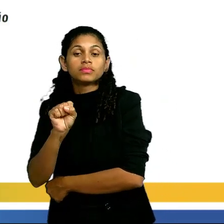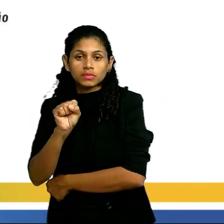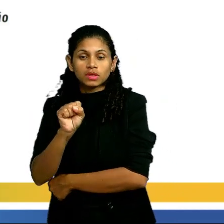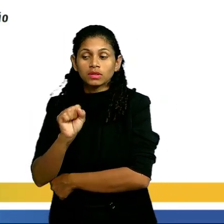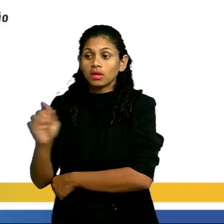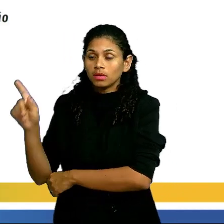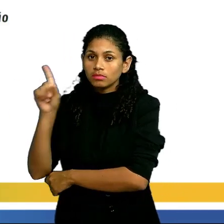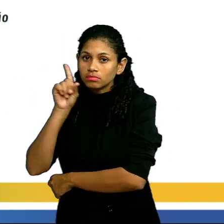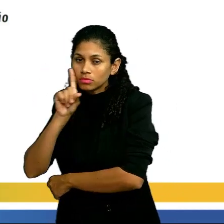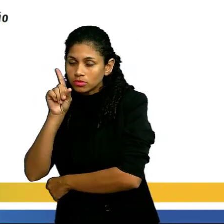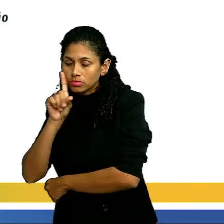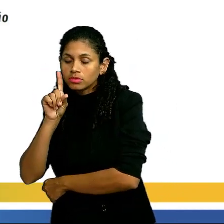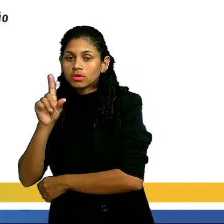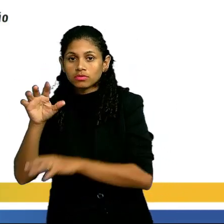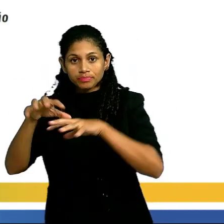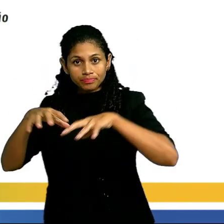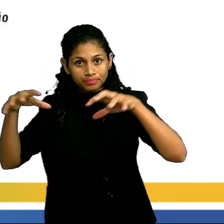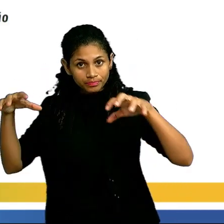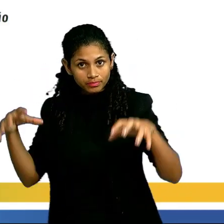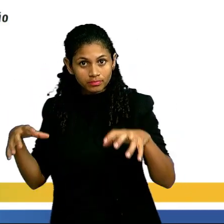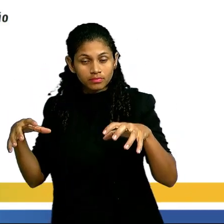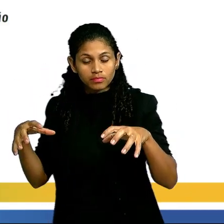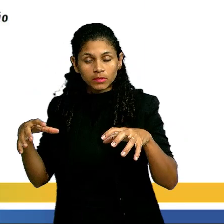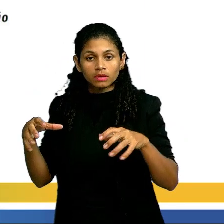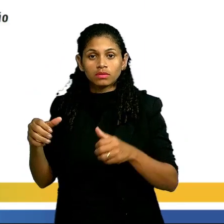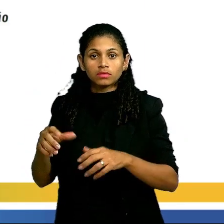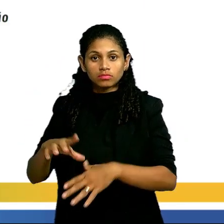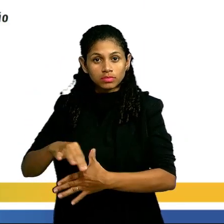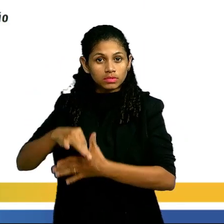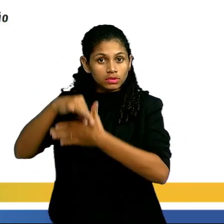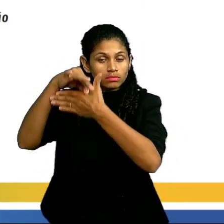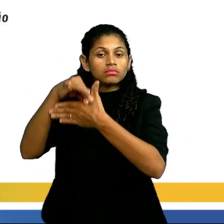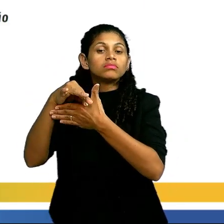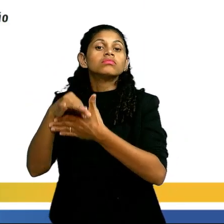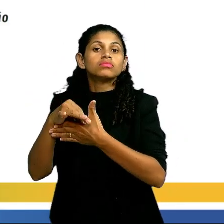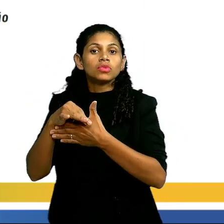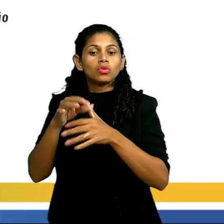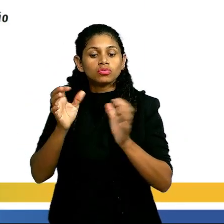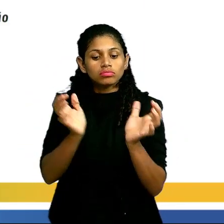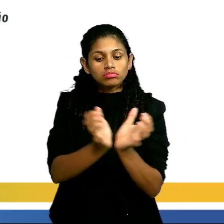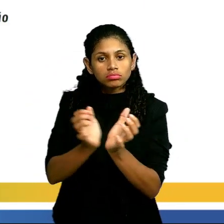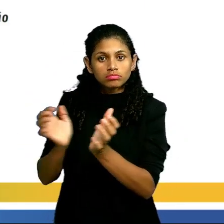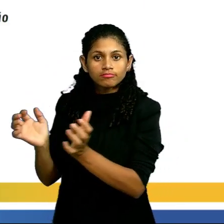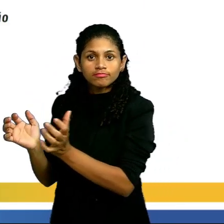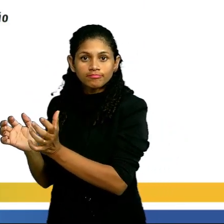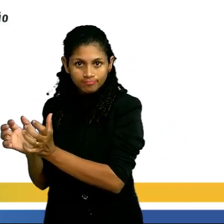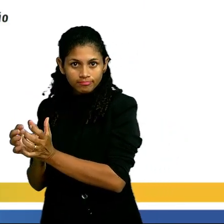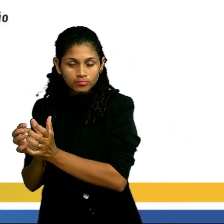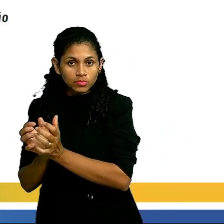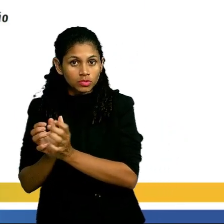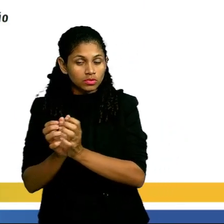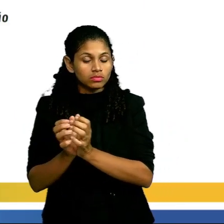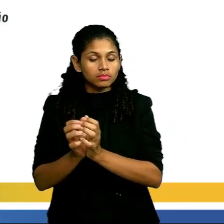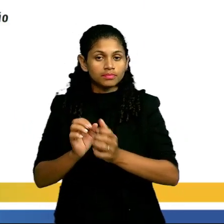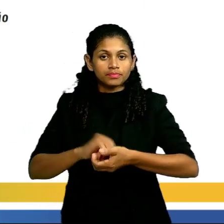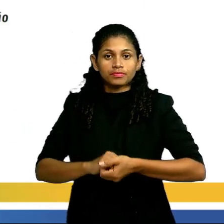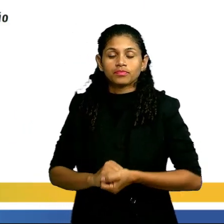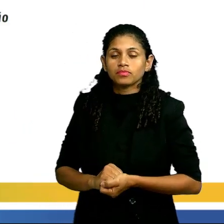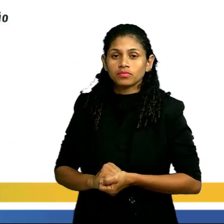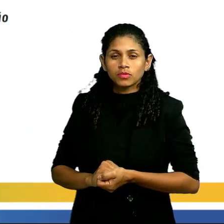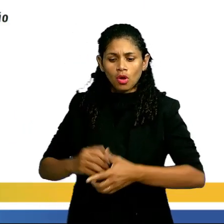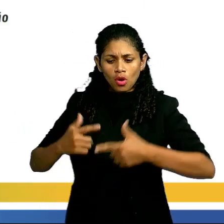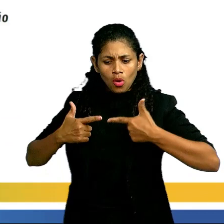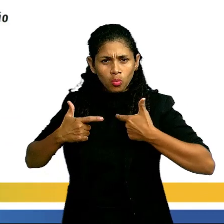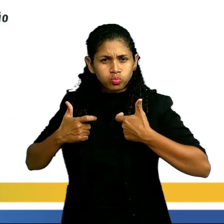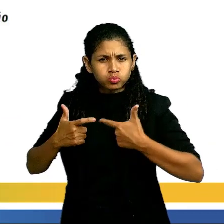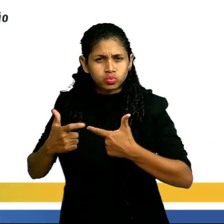lideraram os blocos socialista e capitalista, respectivamente. Também vimos que foi o maior conflito da